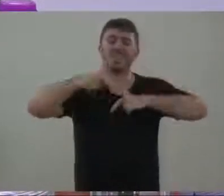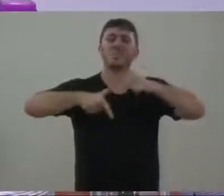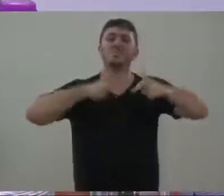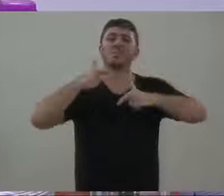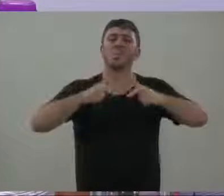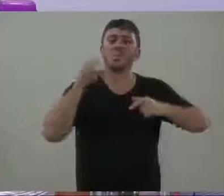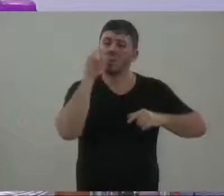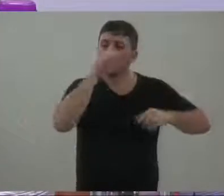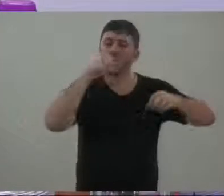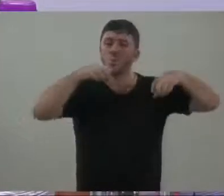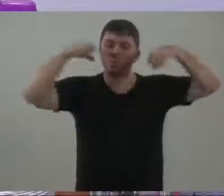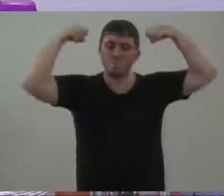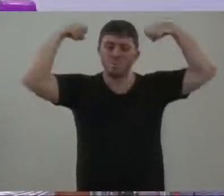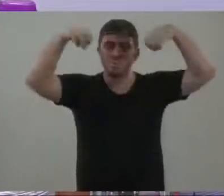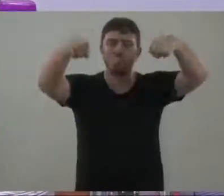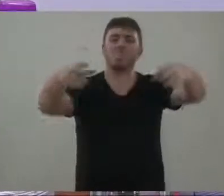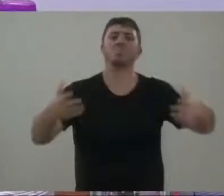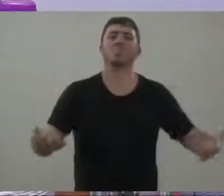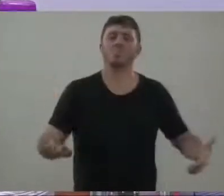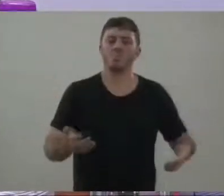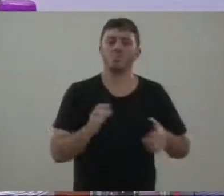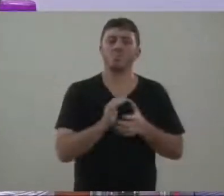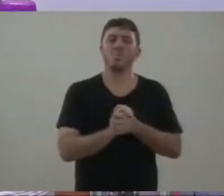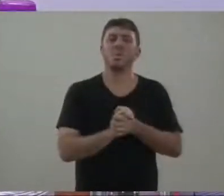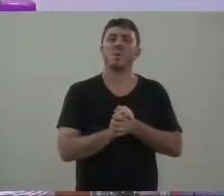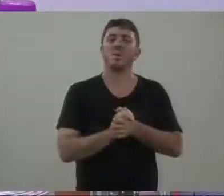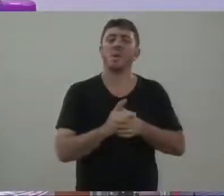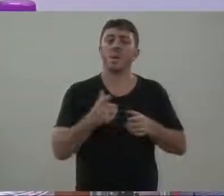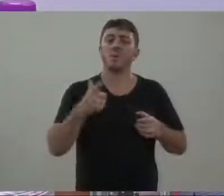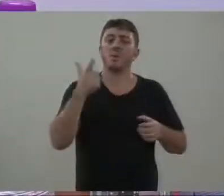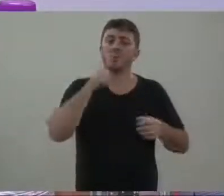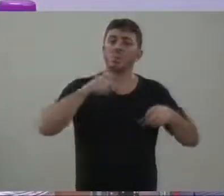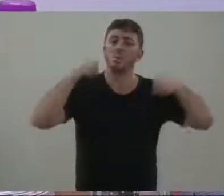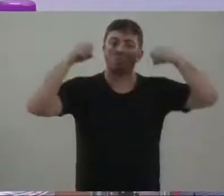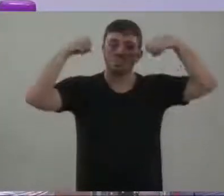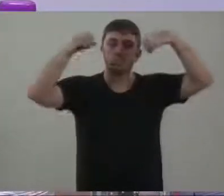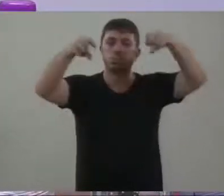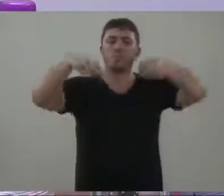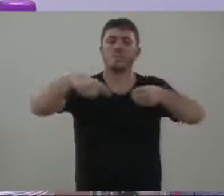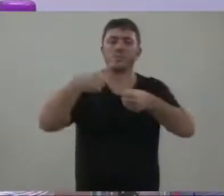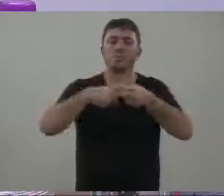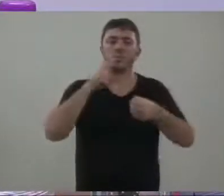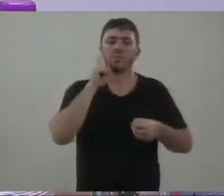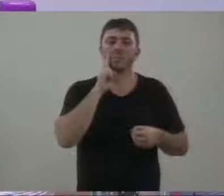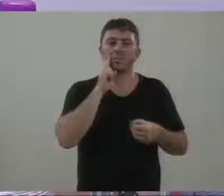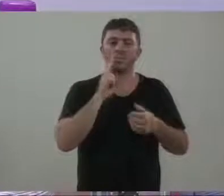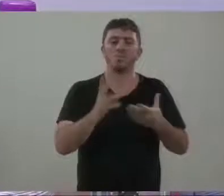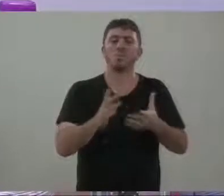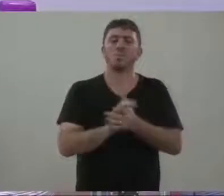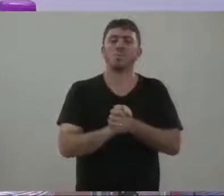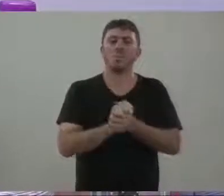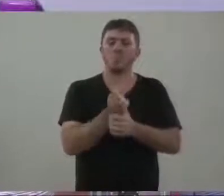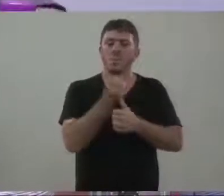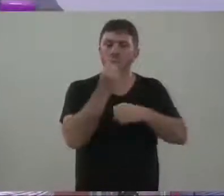já vai resolver o problema da iluminação e depois, assim, manter a iluminação do município. Boa noite, só era isso, presidente.